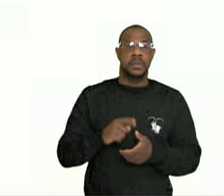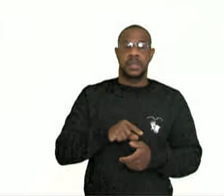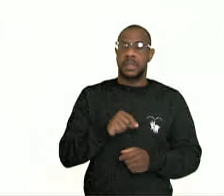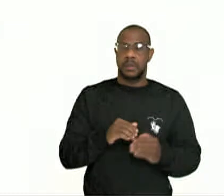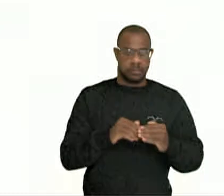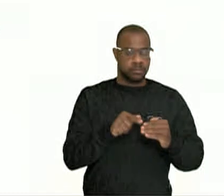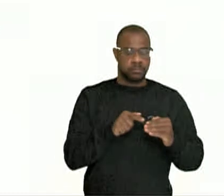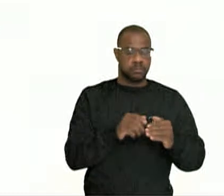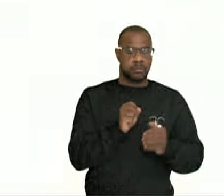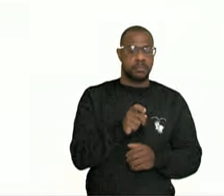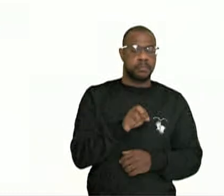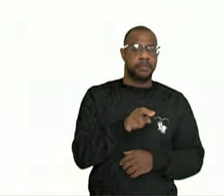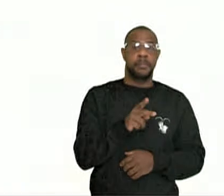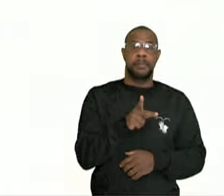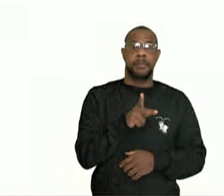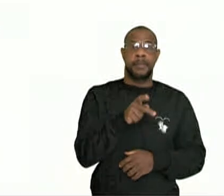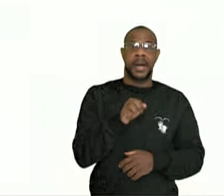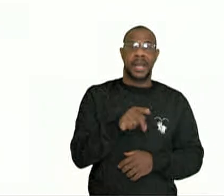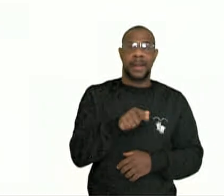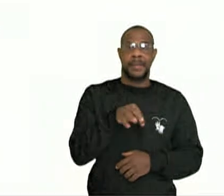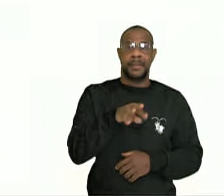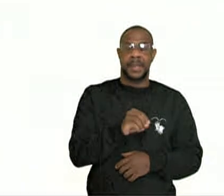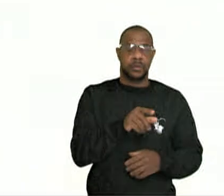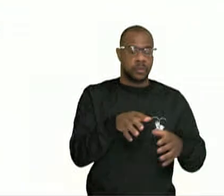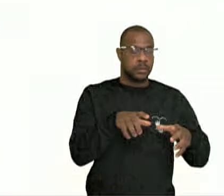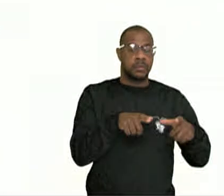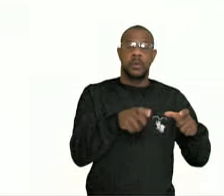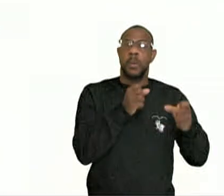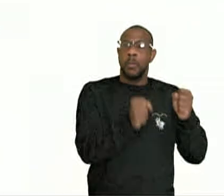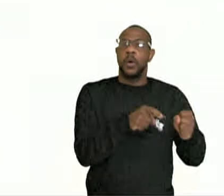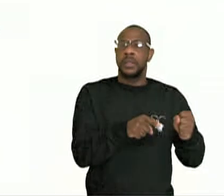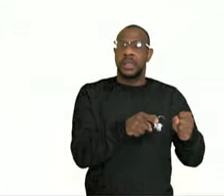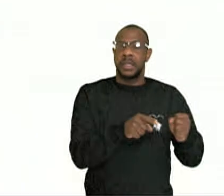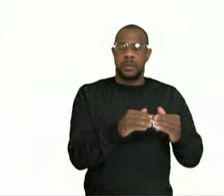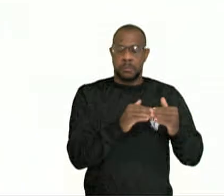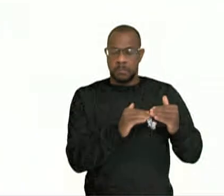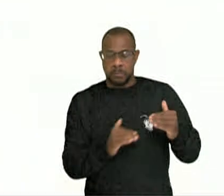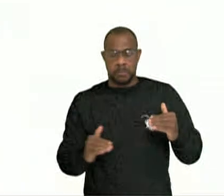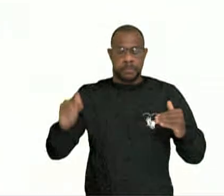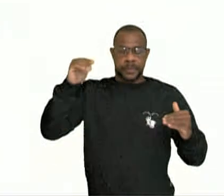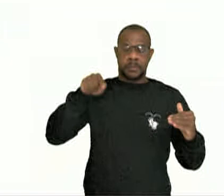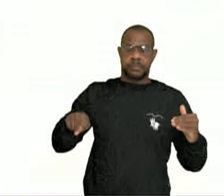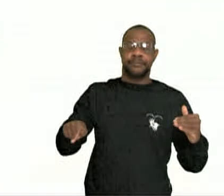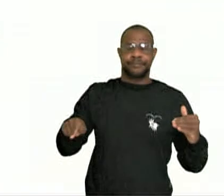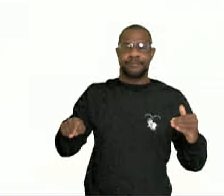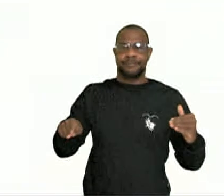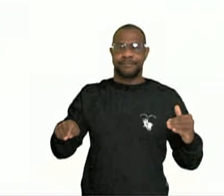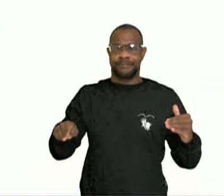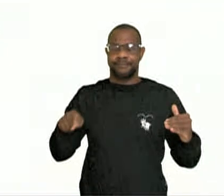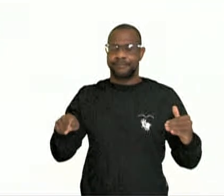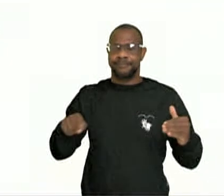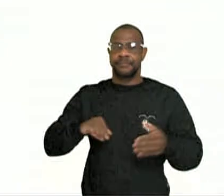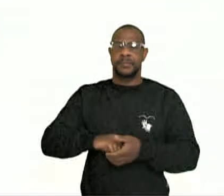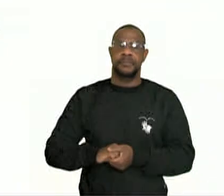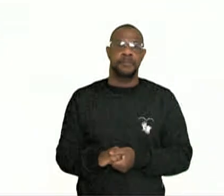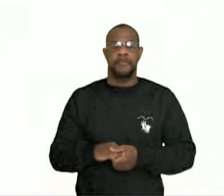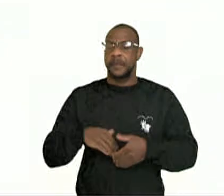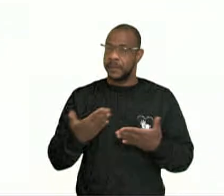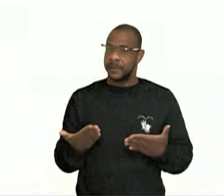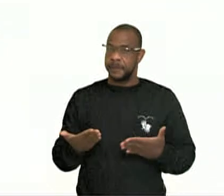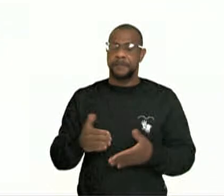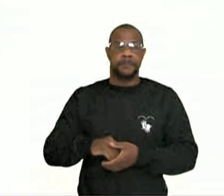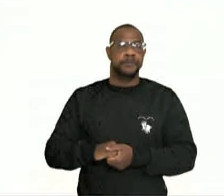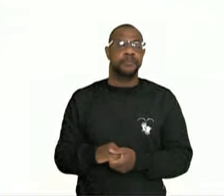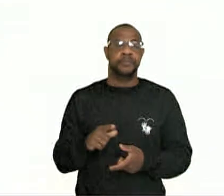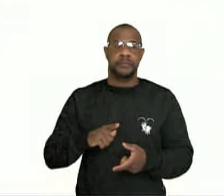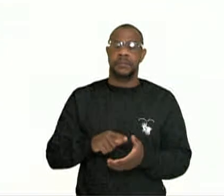à monarquia. O poder real, portanto, se tornou aí limitado pelo parlamento. A partir